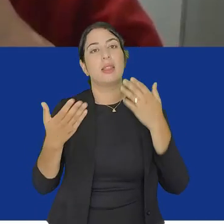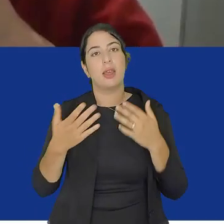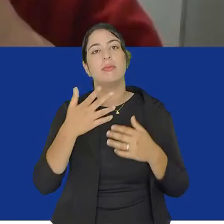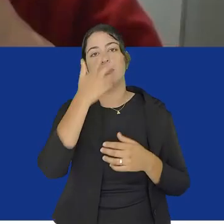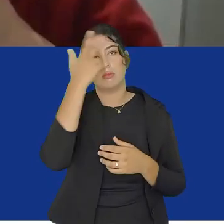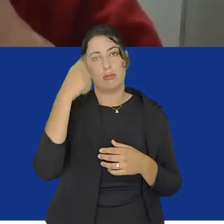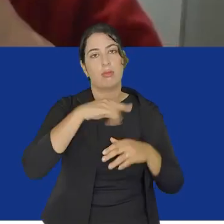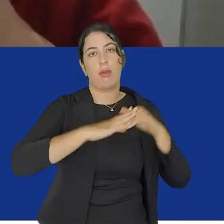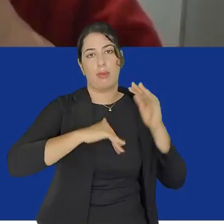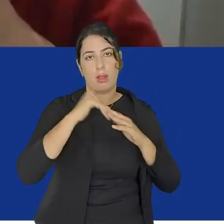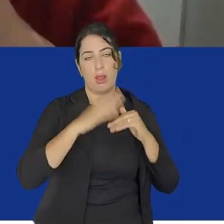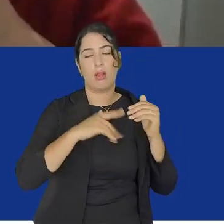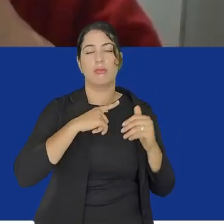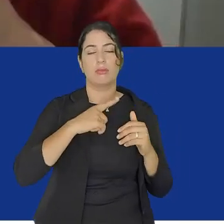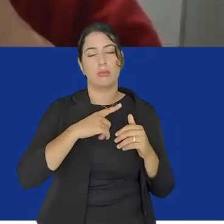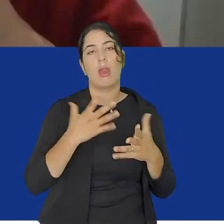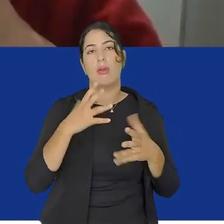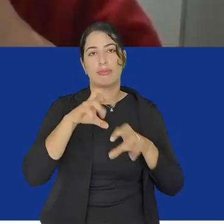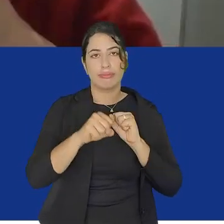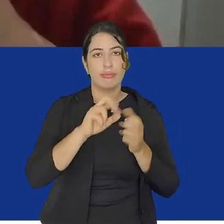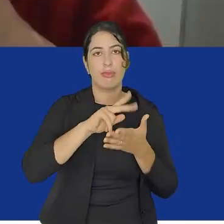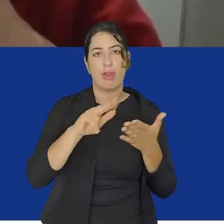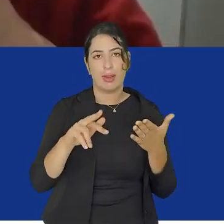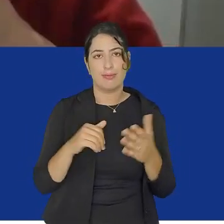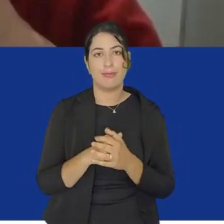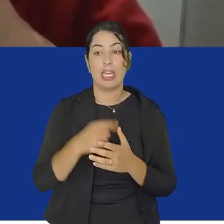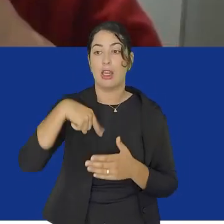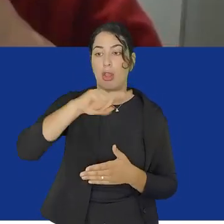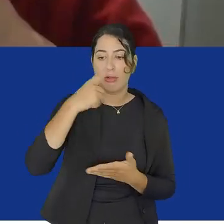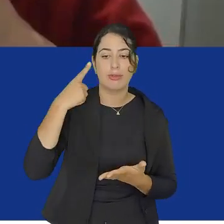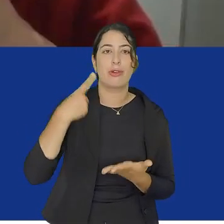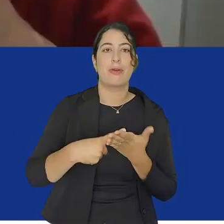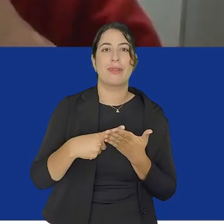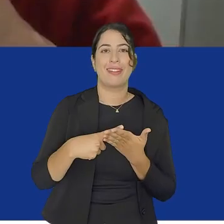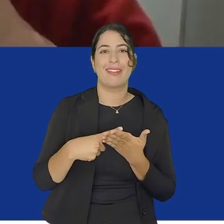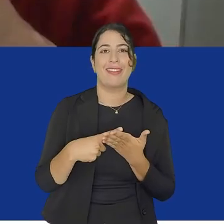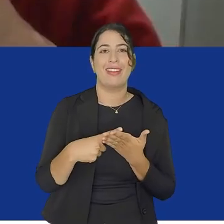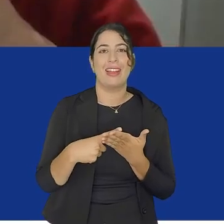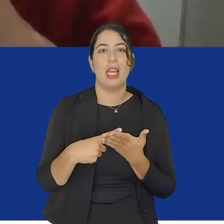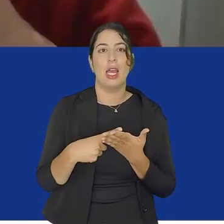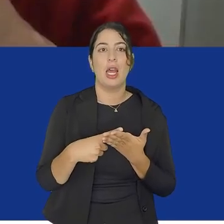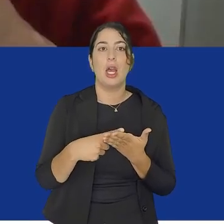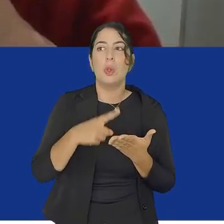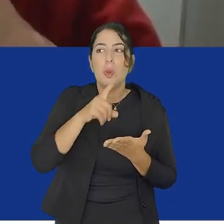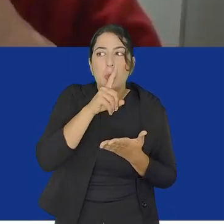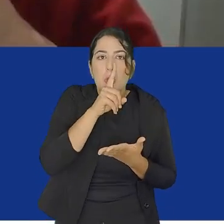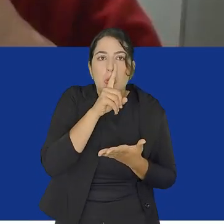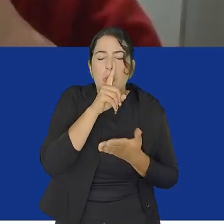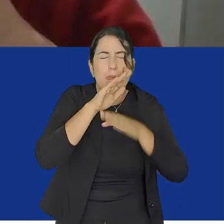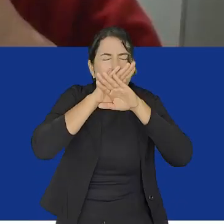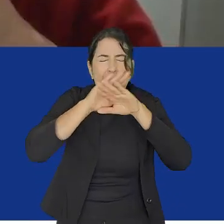competentes, capacitadas. Então, esse é o primeiro pacto de silêncio que a gente precisa romper, o pedido de